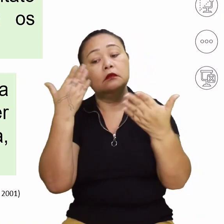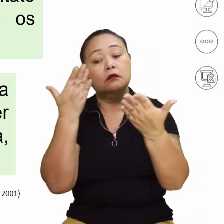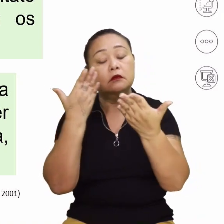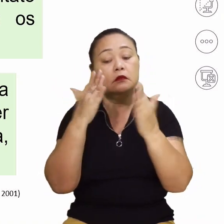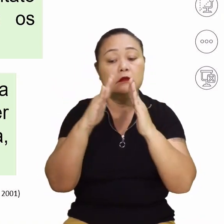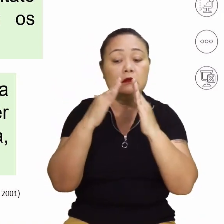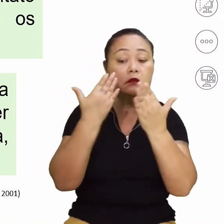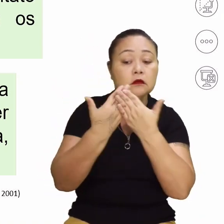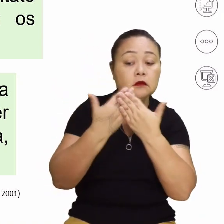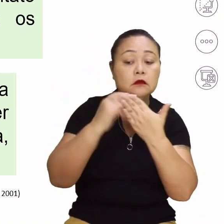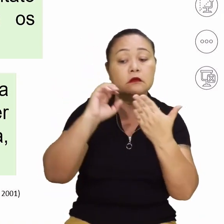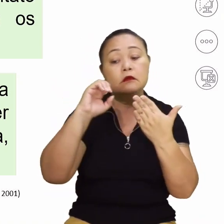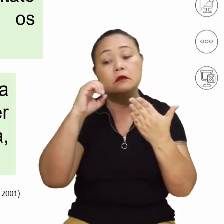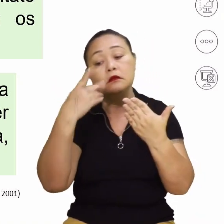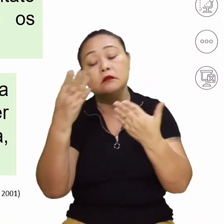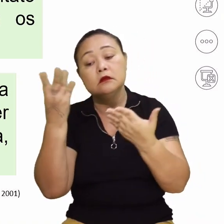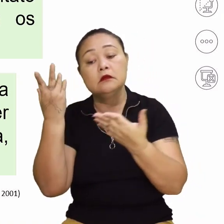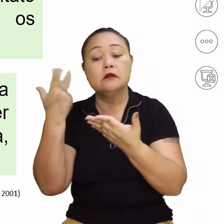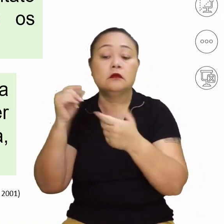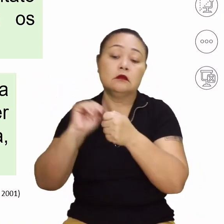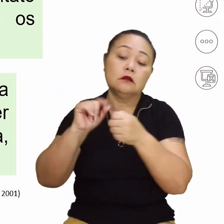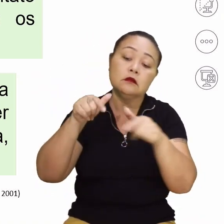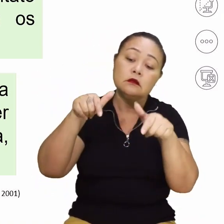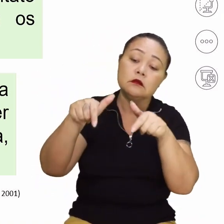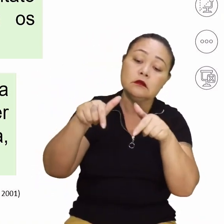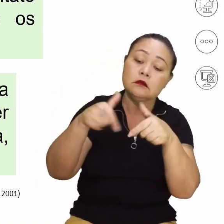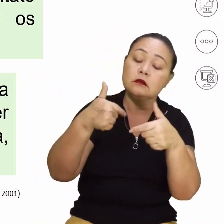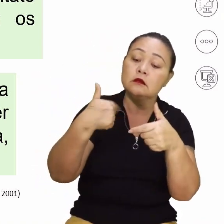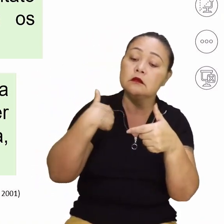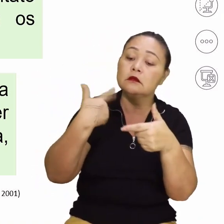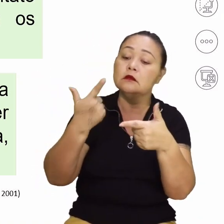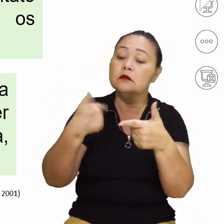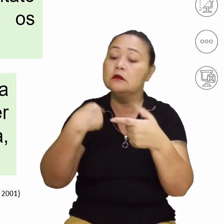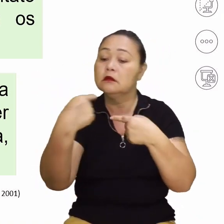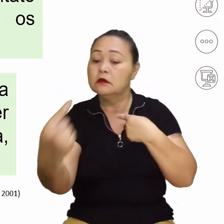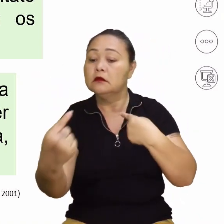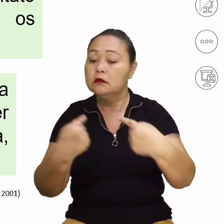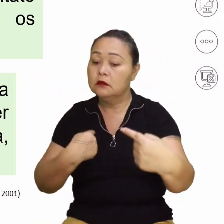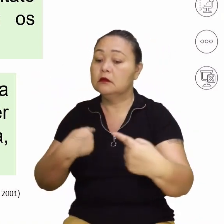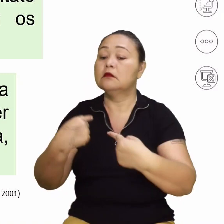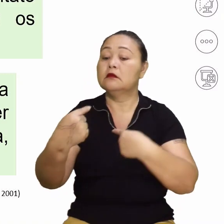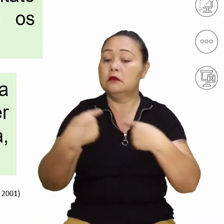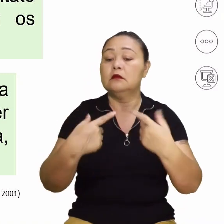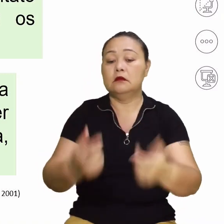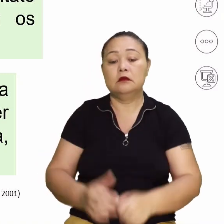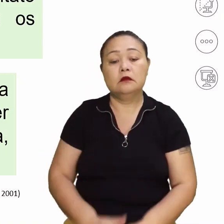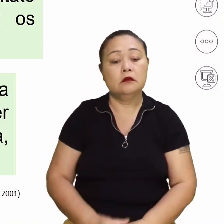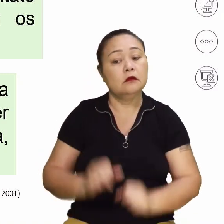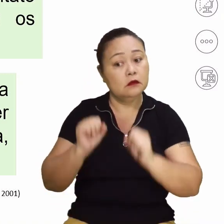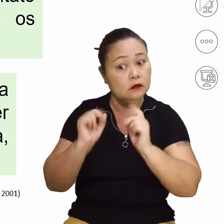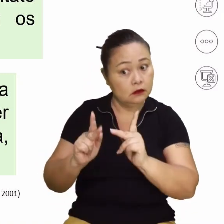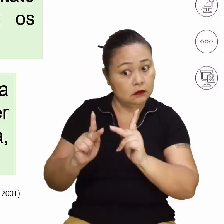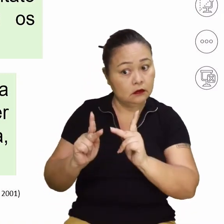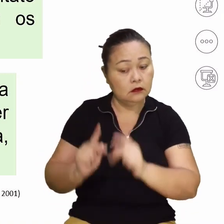serviços públicos ou serviços diversos no comércio vai na cidade depois volta exatamente ok